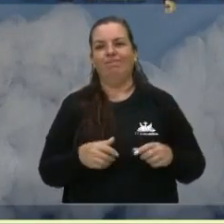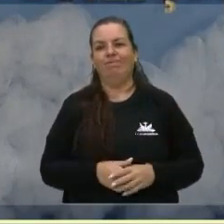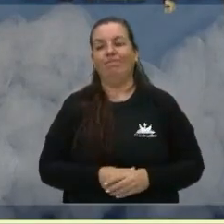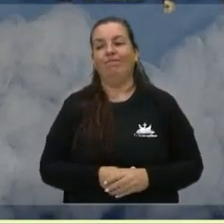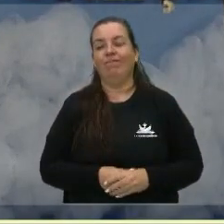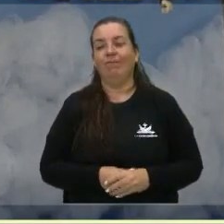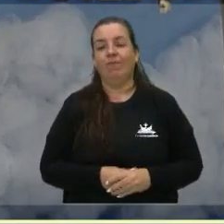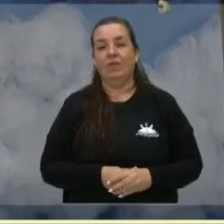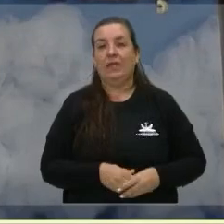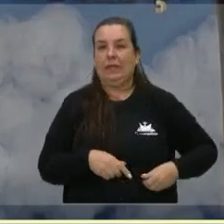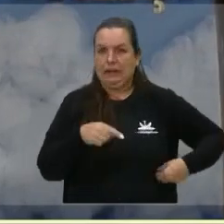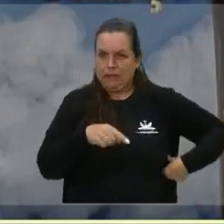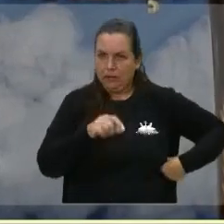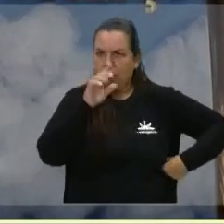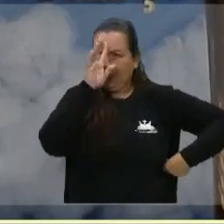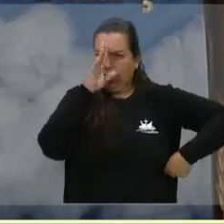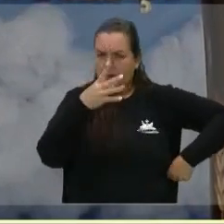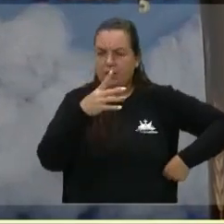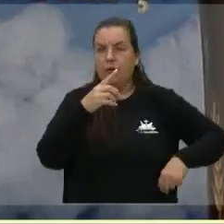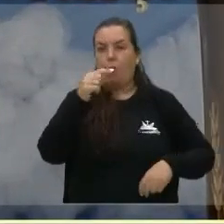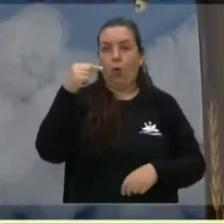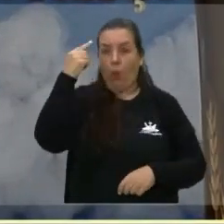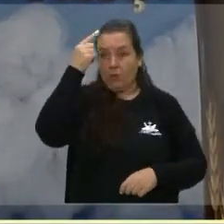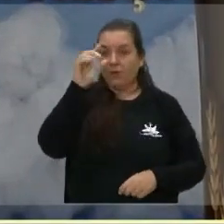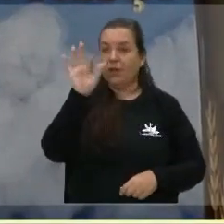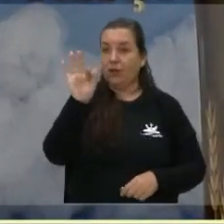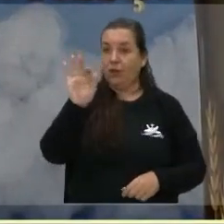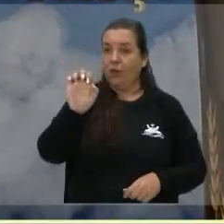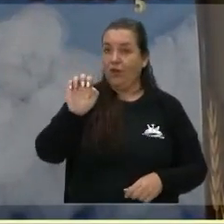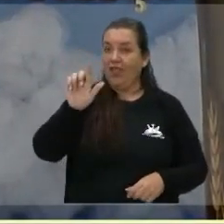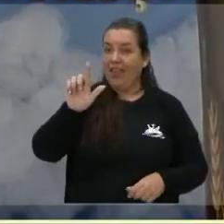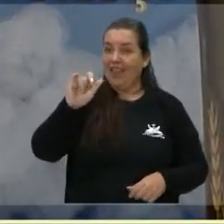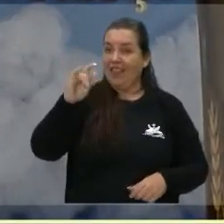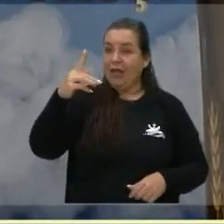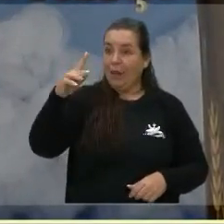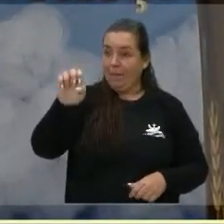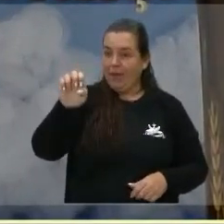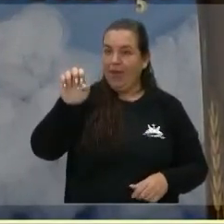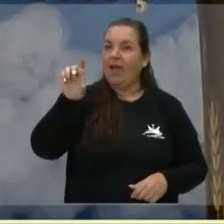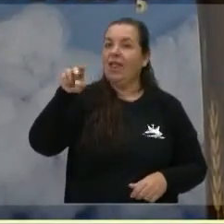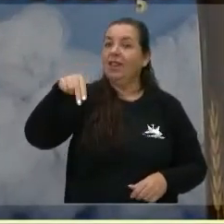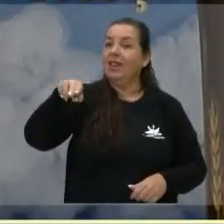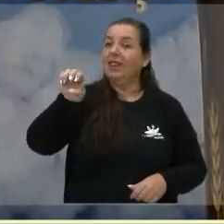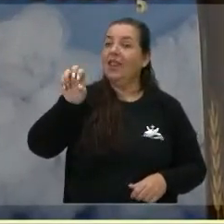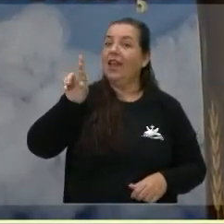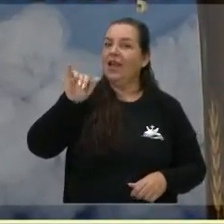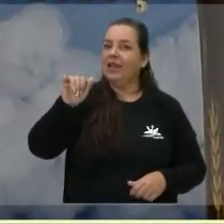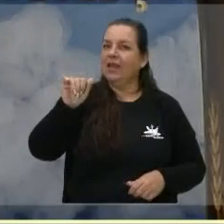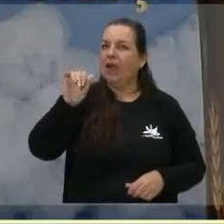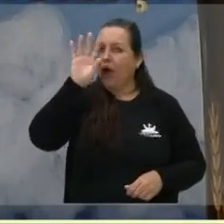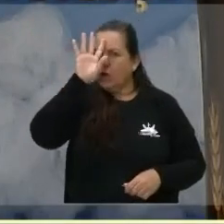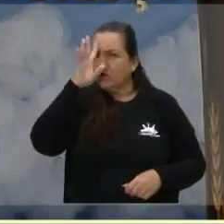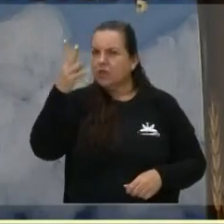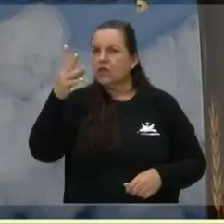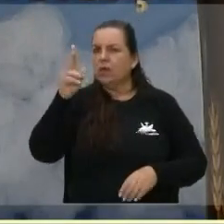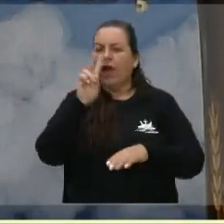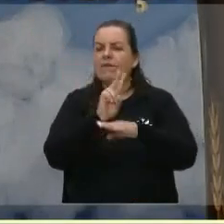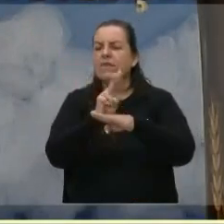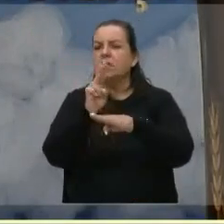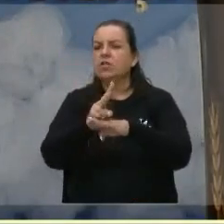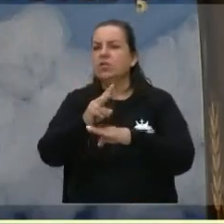Esse fato que aconteceu com o santo que celebramos hoje, aconteceu na vigília de